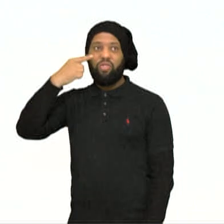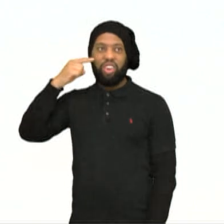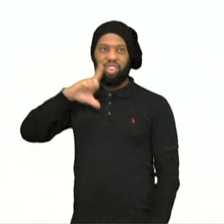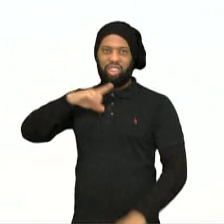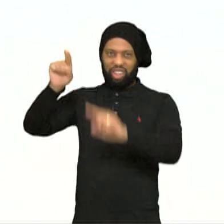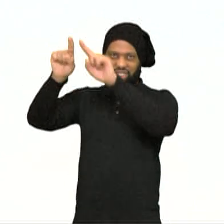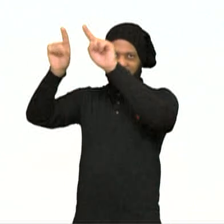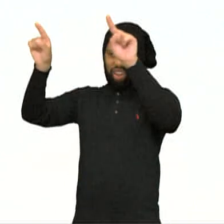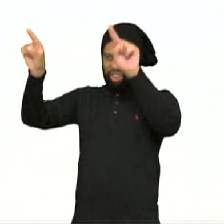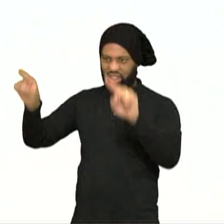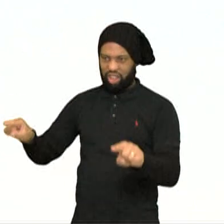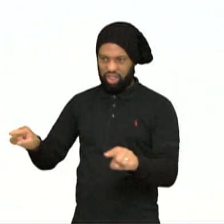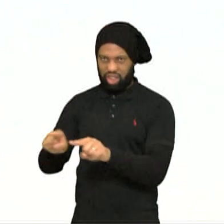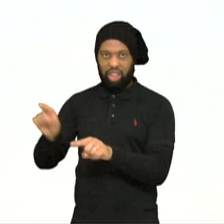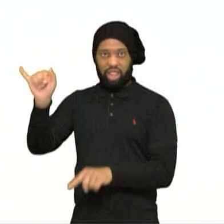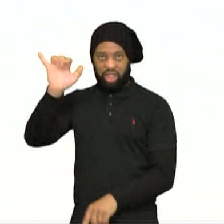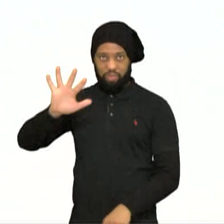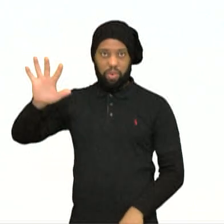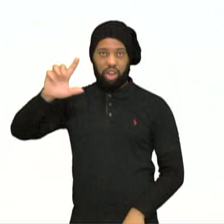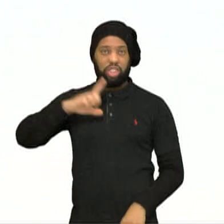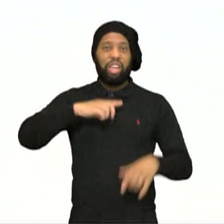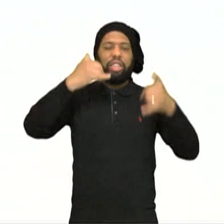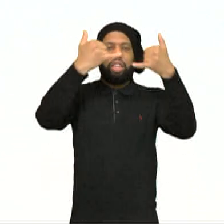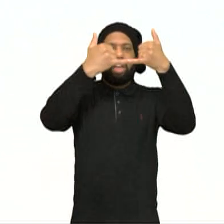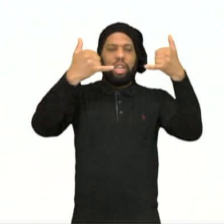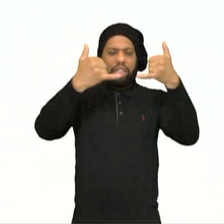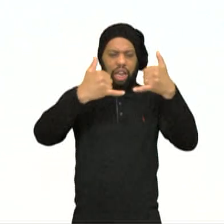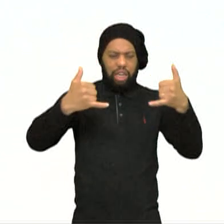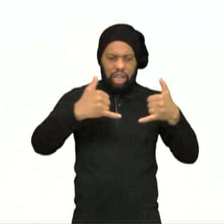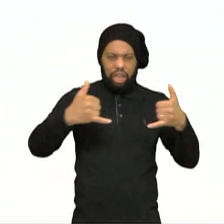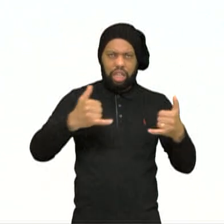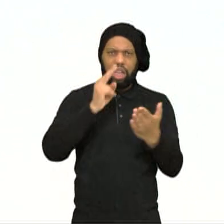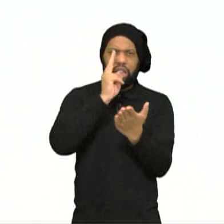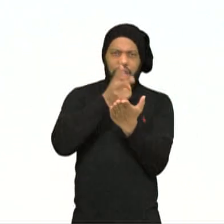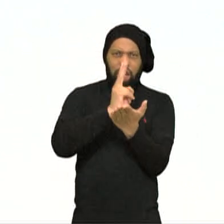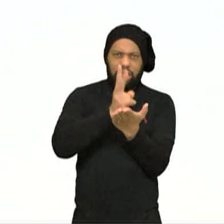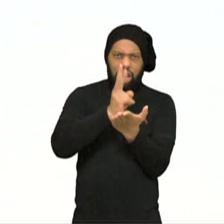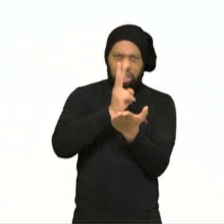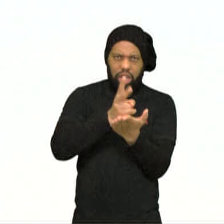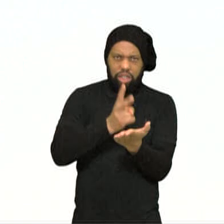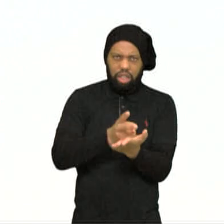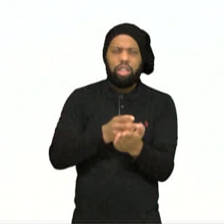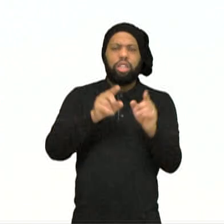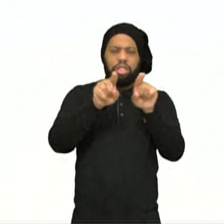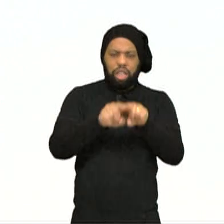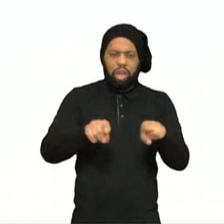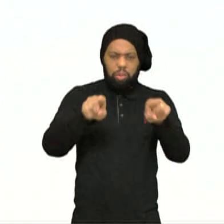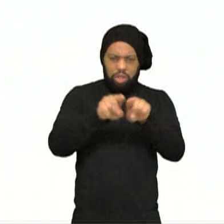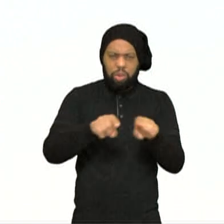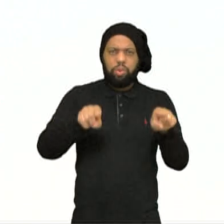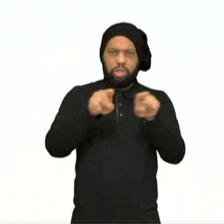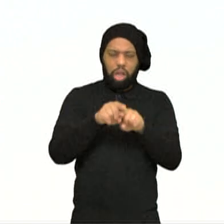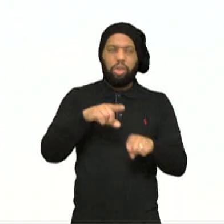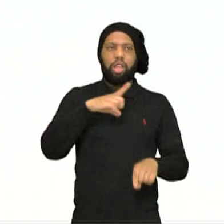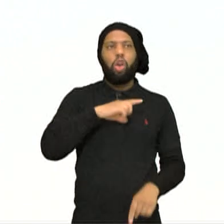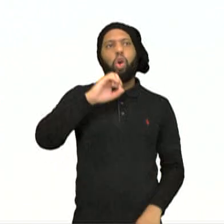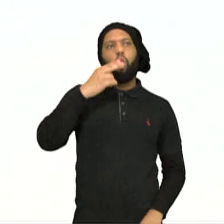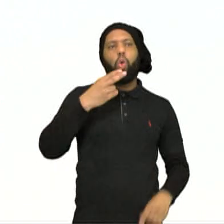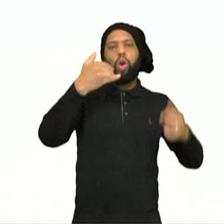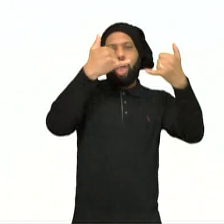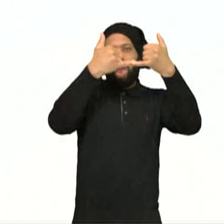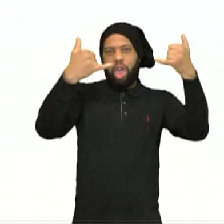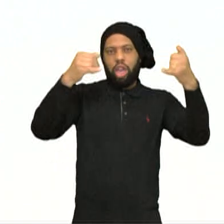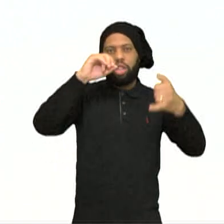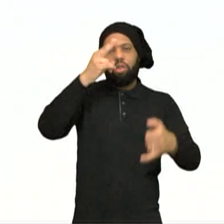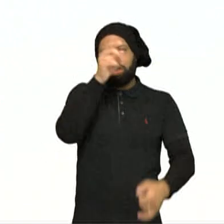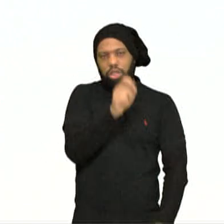Então vejam ali, né, que as linhas se repetem, há uma padronagem, né? Então essas linhas retas ou circulares, elas estão se repetindo